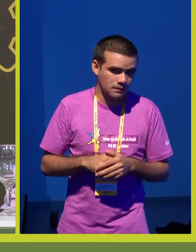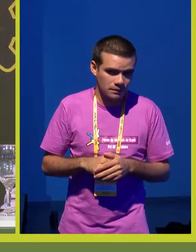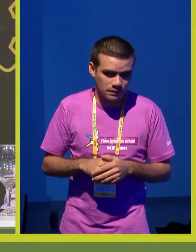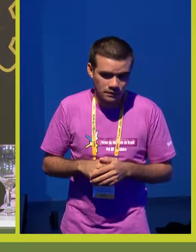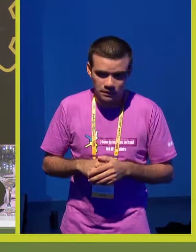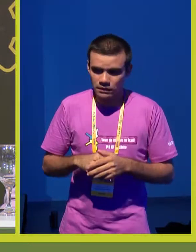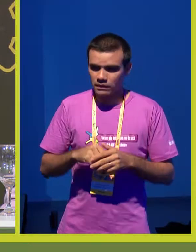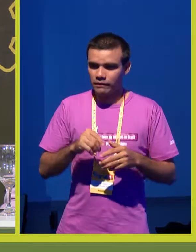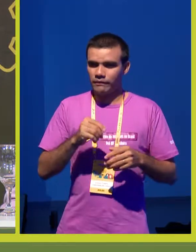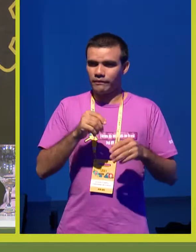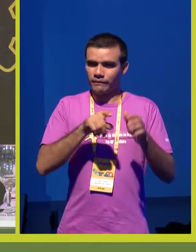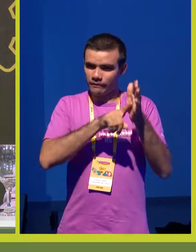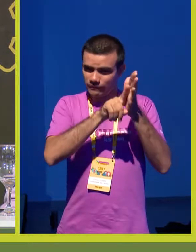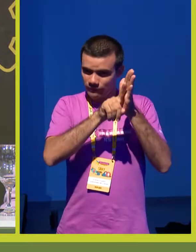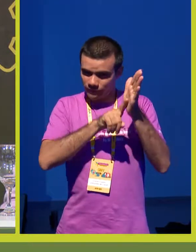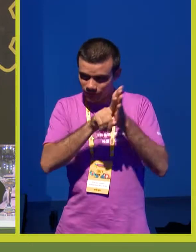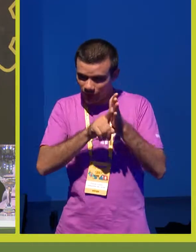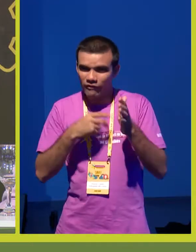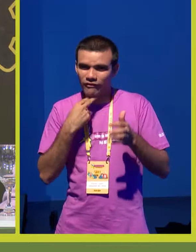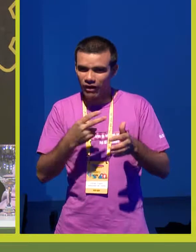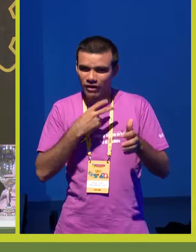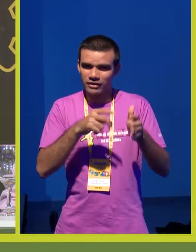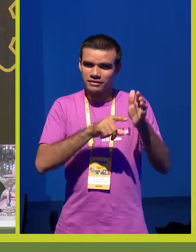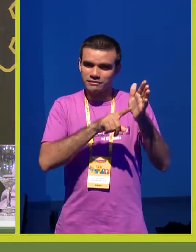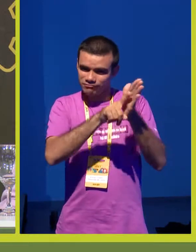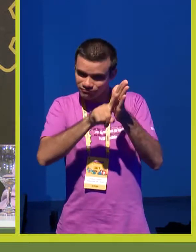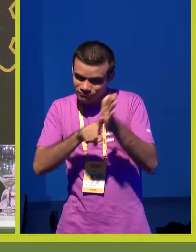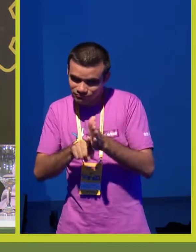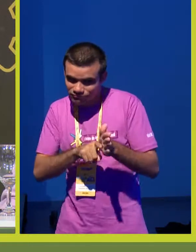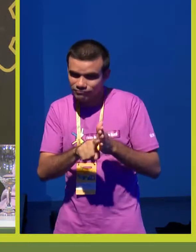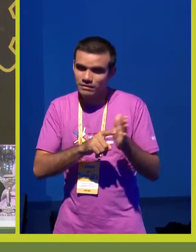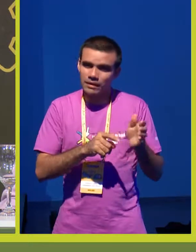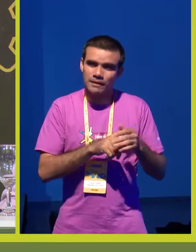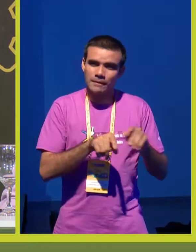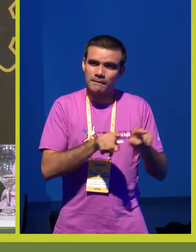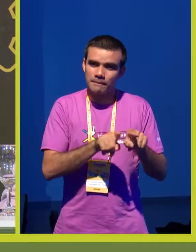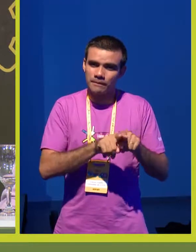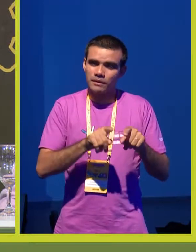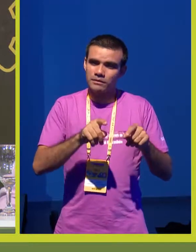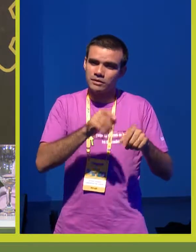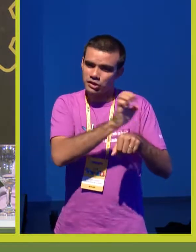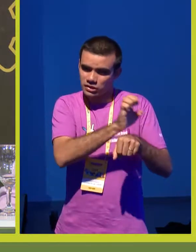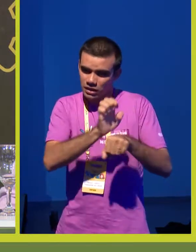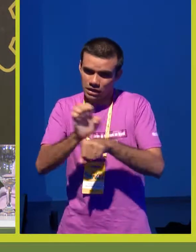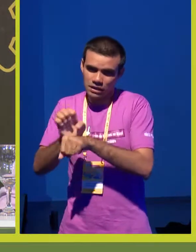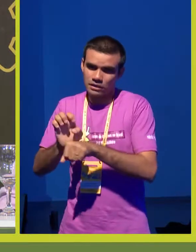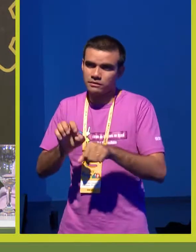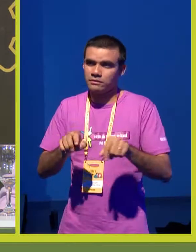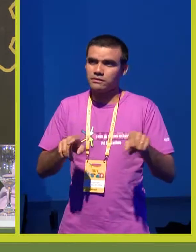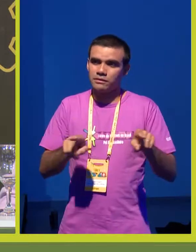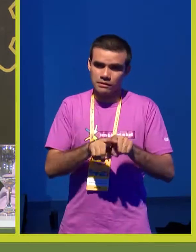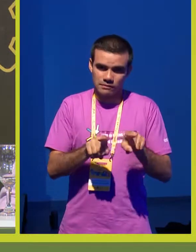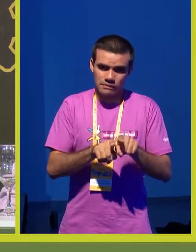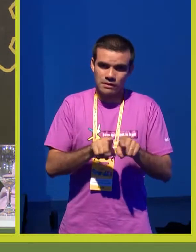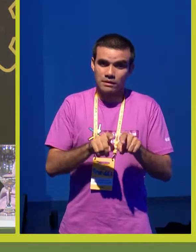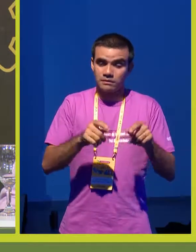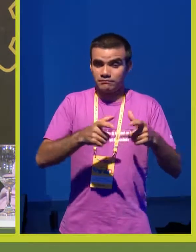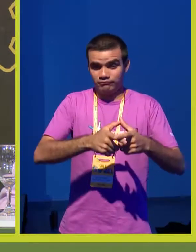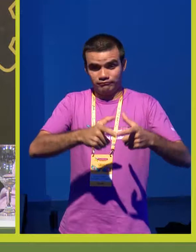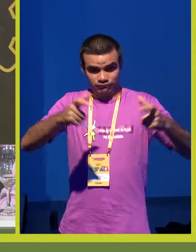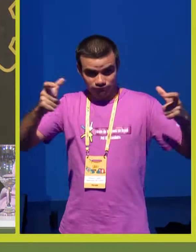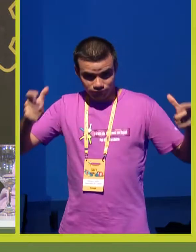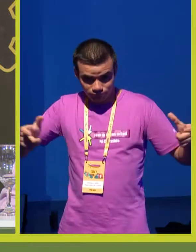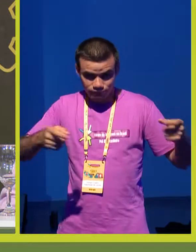subsidiar investigações criminais, federais, estaduais ou distritais. Eles têm, pela previsão que está lá, hipóteses bastante amplas de